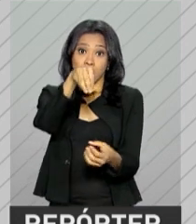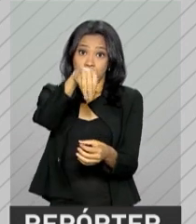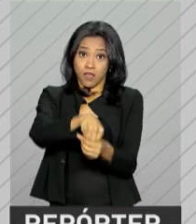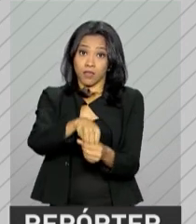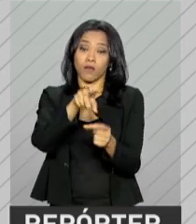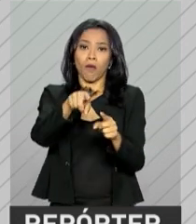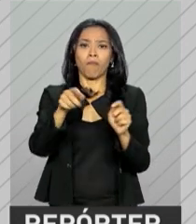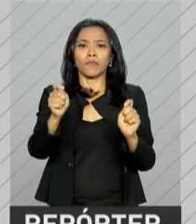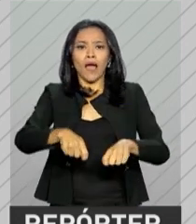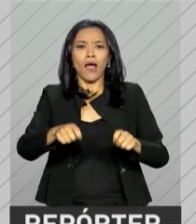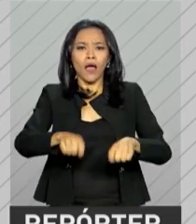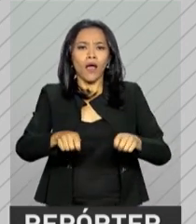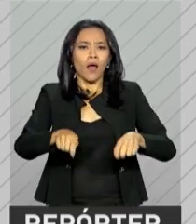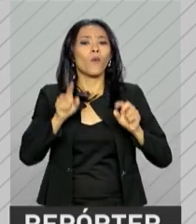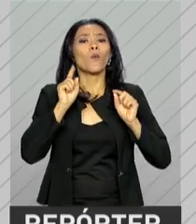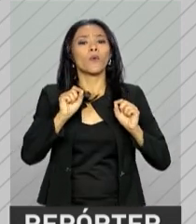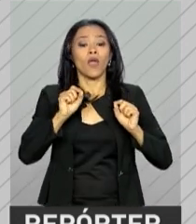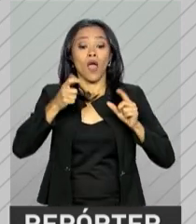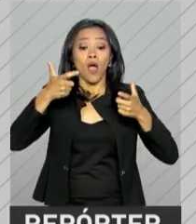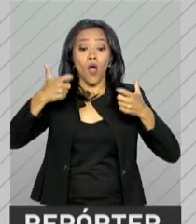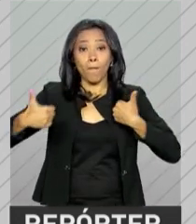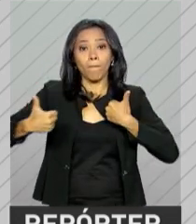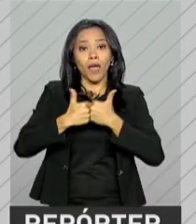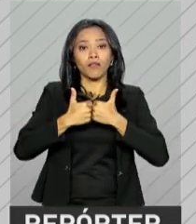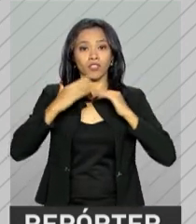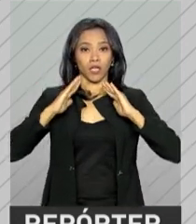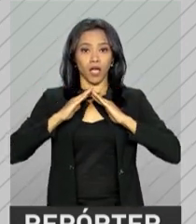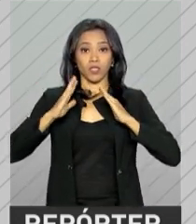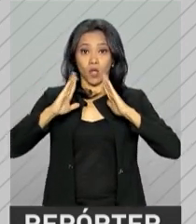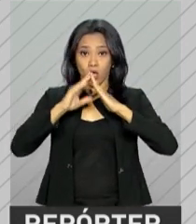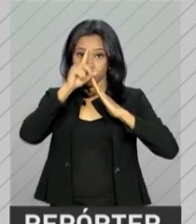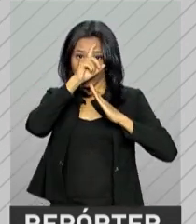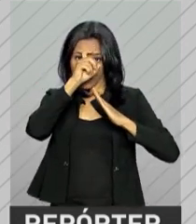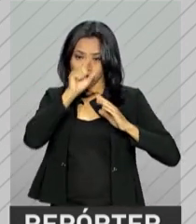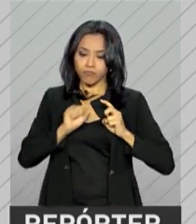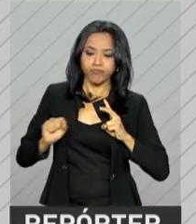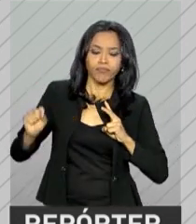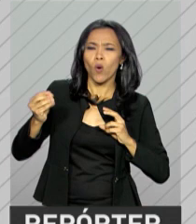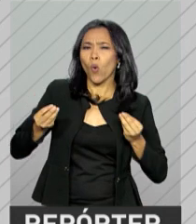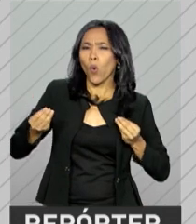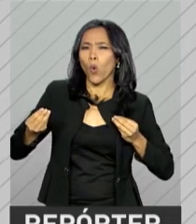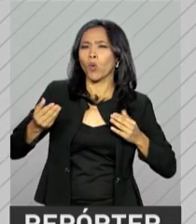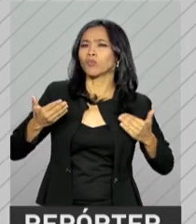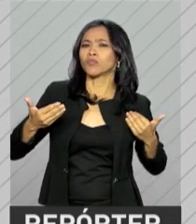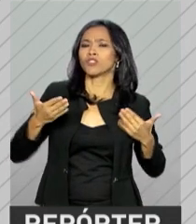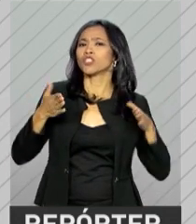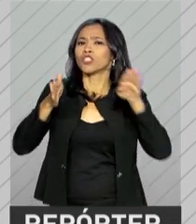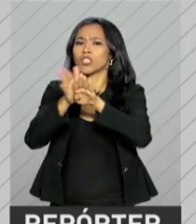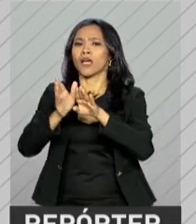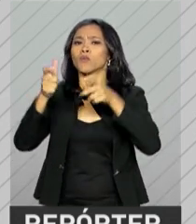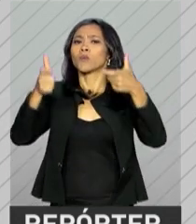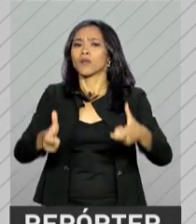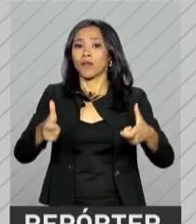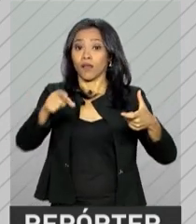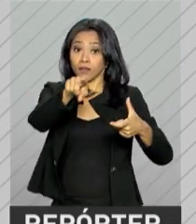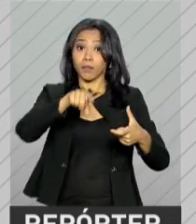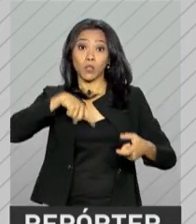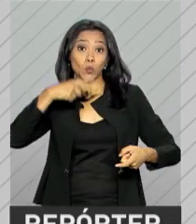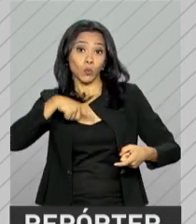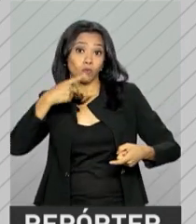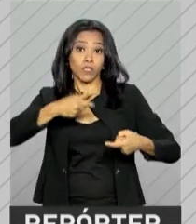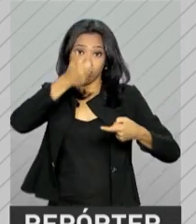consegue conferir as unidades mais próximas com indicações de como chegar também é possível solucionar dúvidas